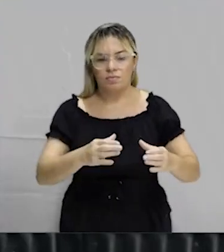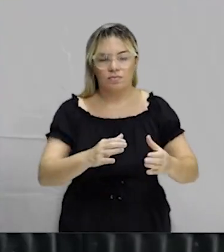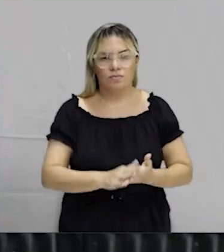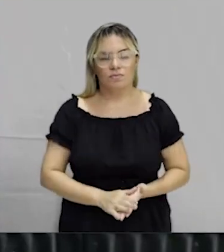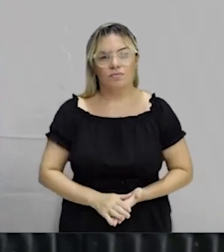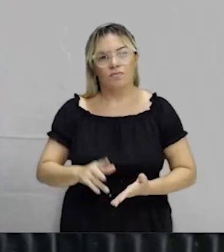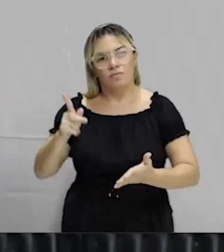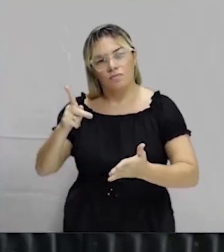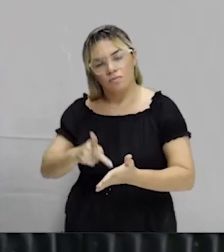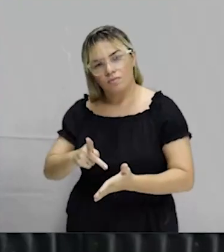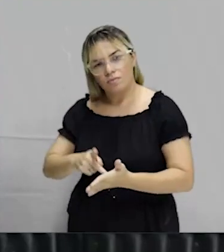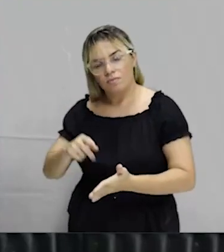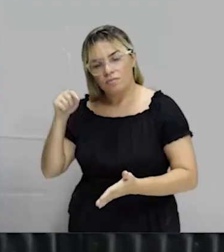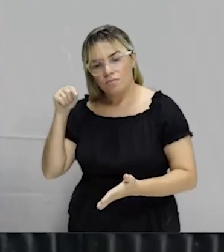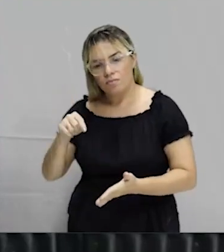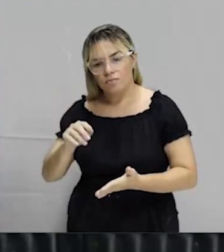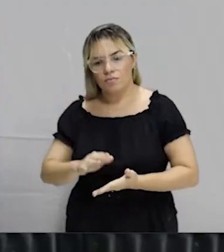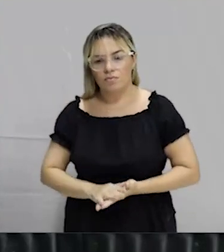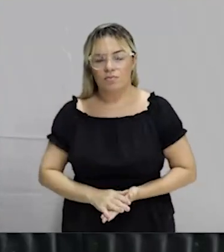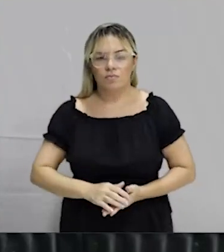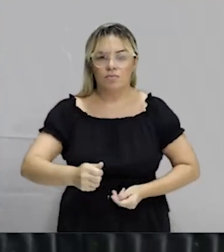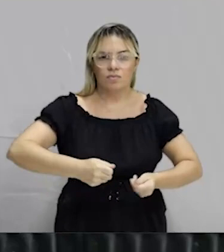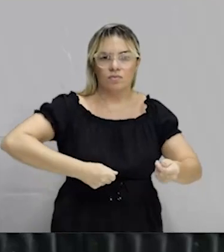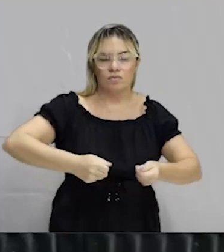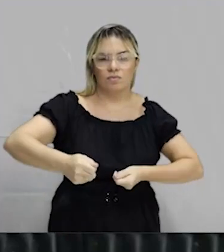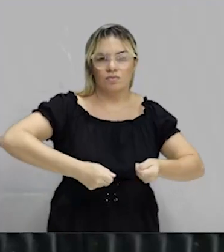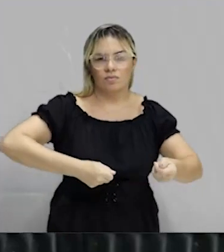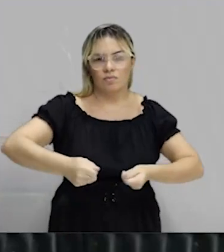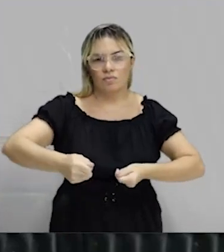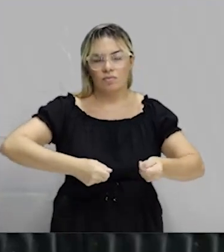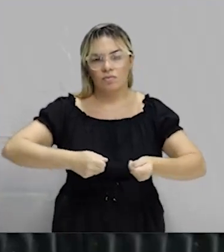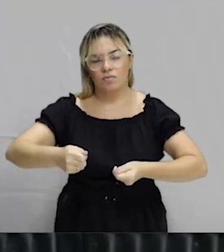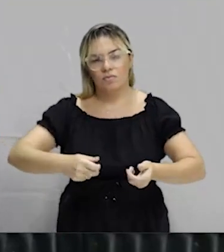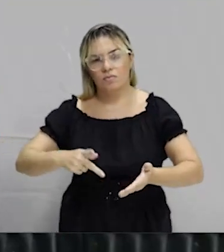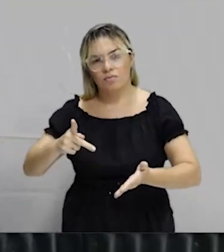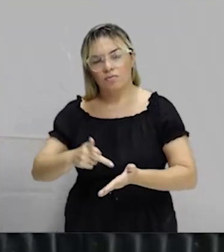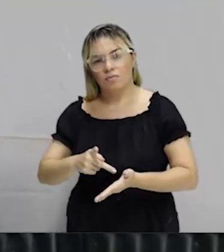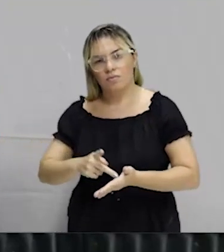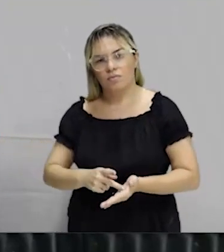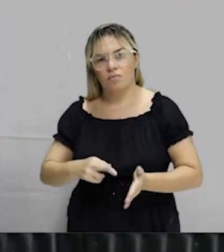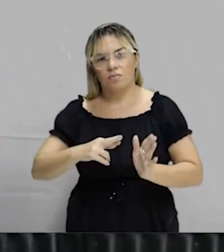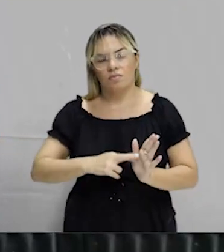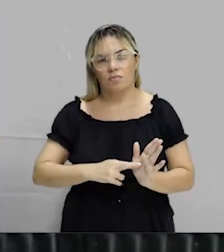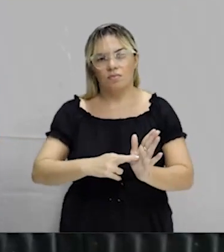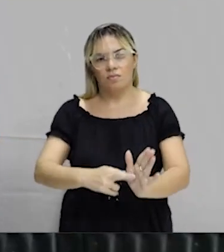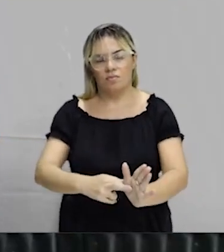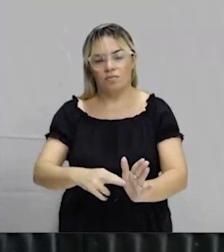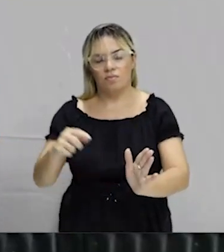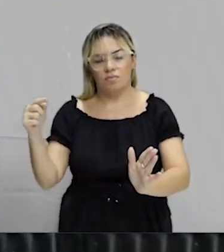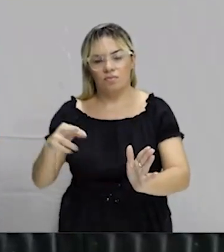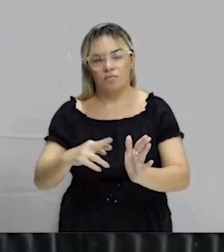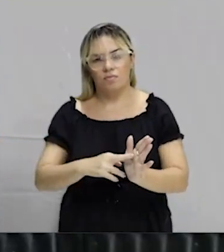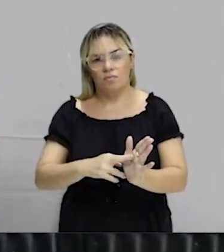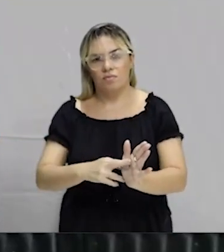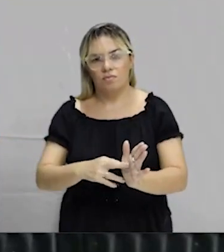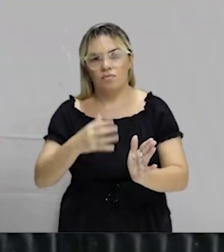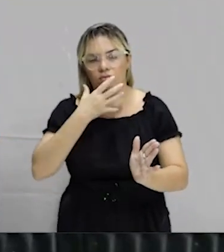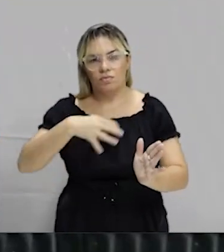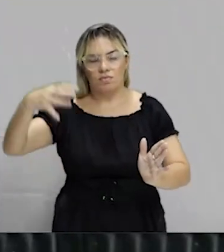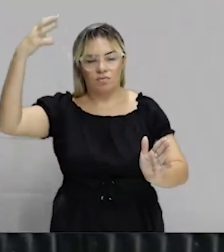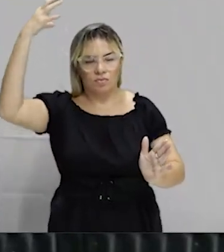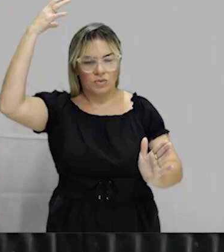na verdade, elas eram controladas por representantes do